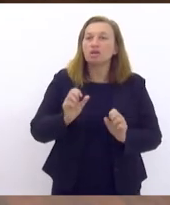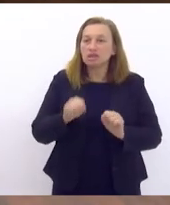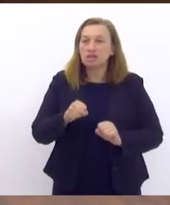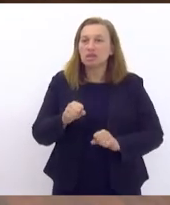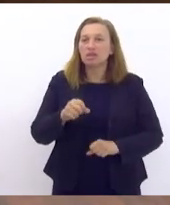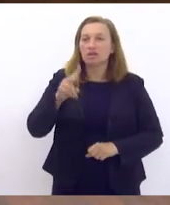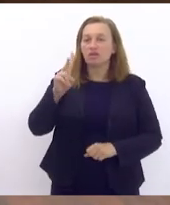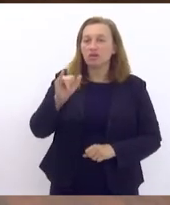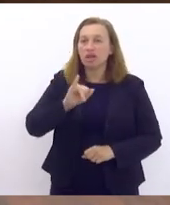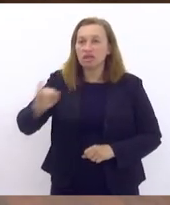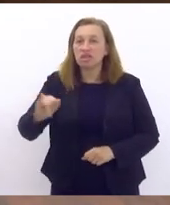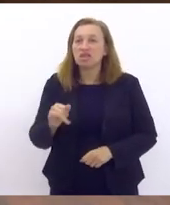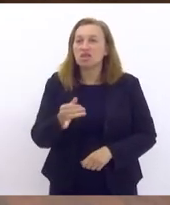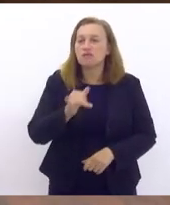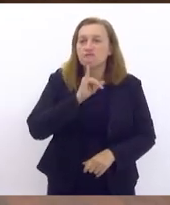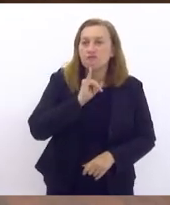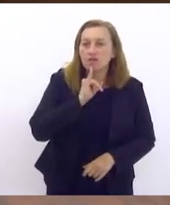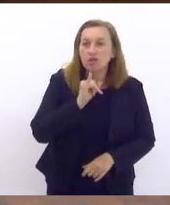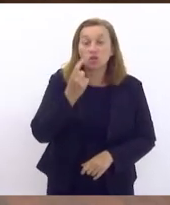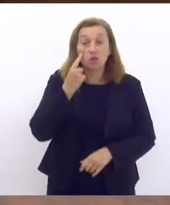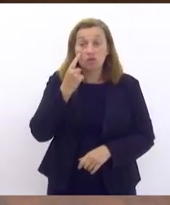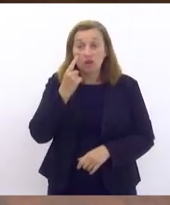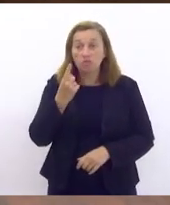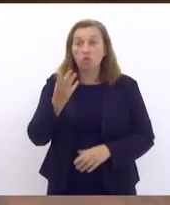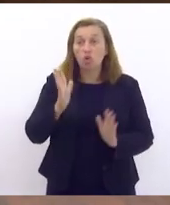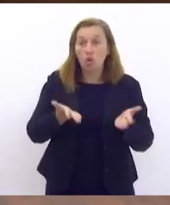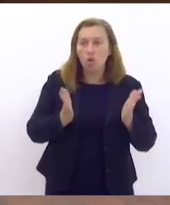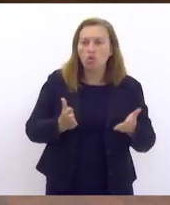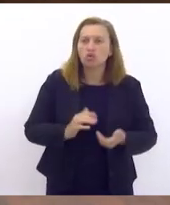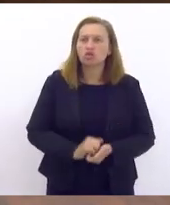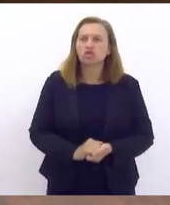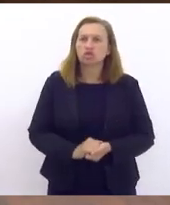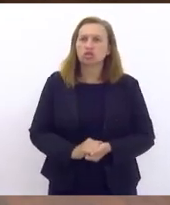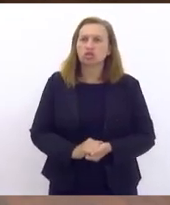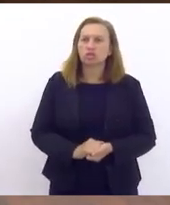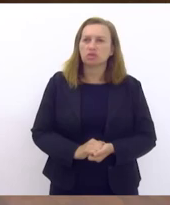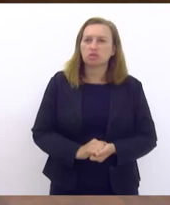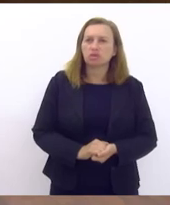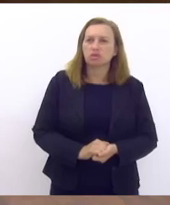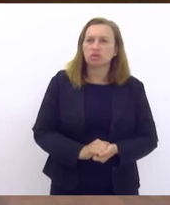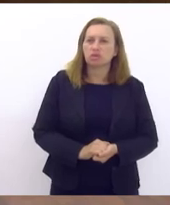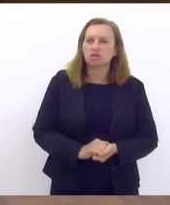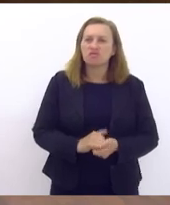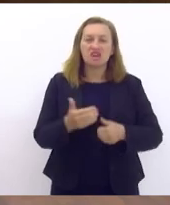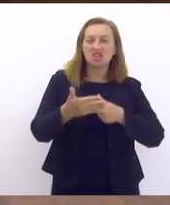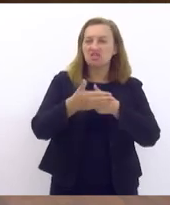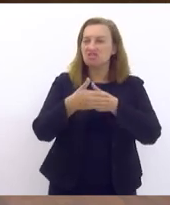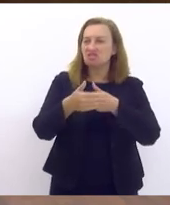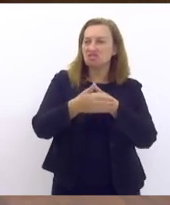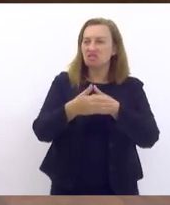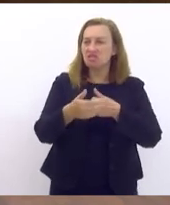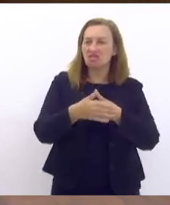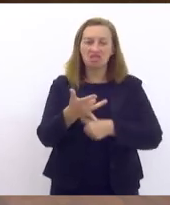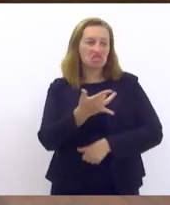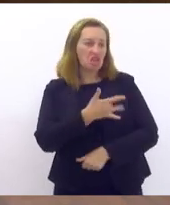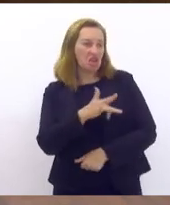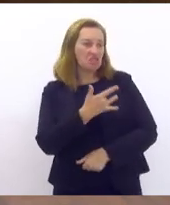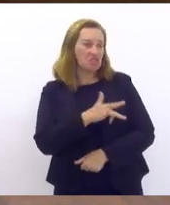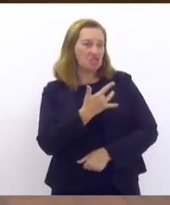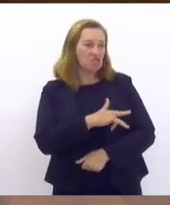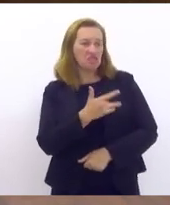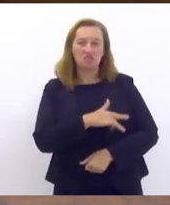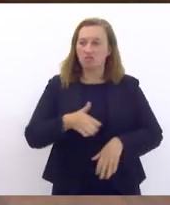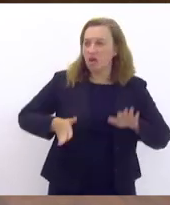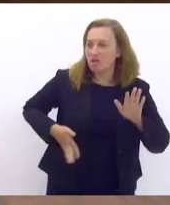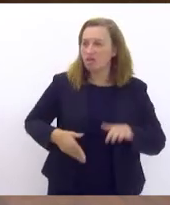Valdecir. Porque, infelizmente, é o que nós passamos hoje. E ficam passando a mão em cima desses caras, aliviando.